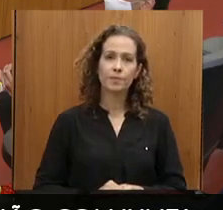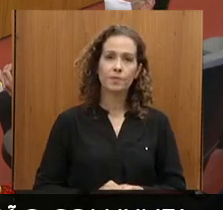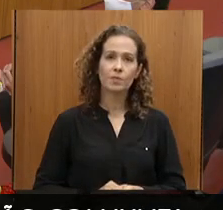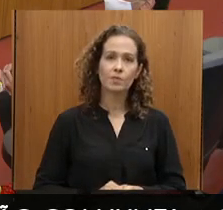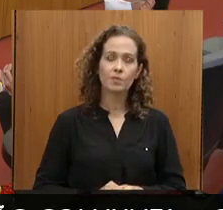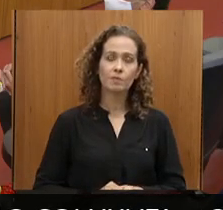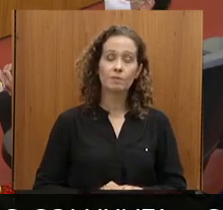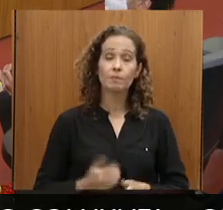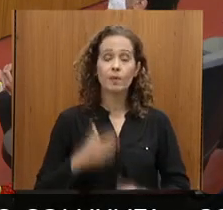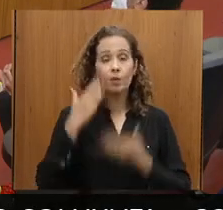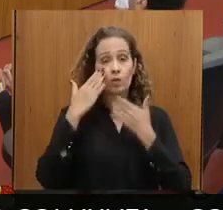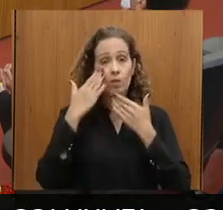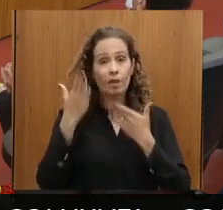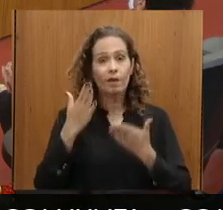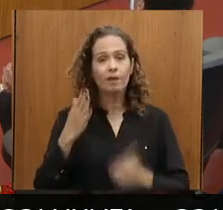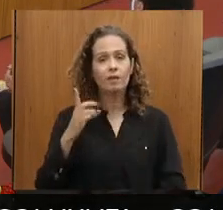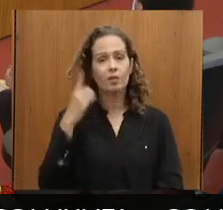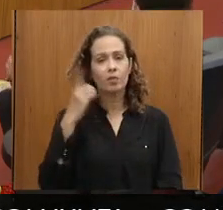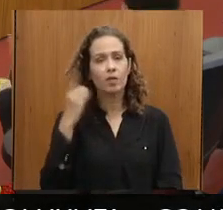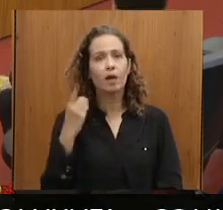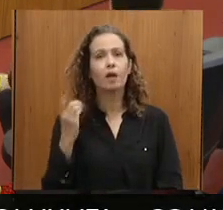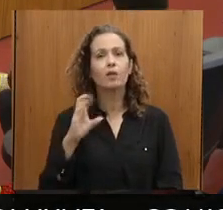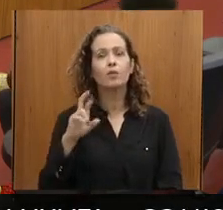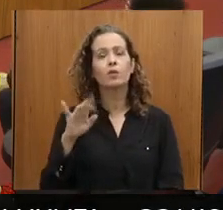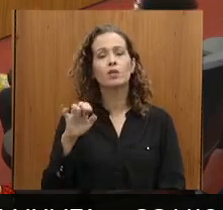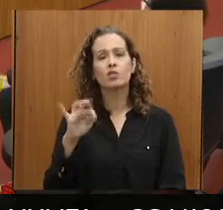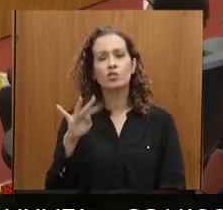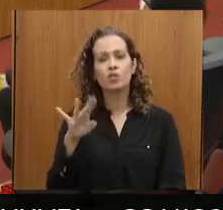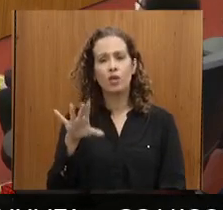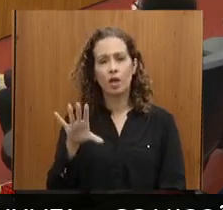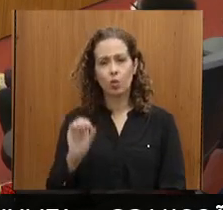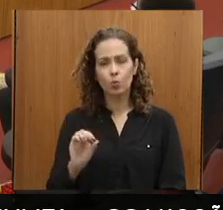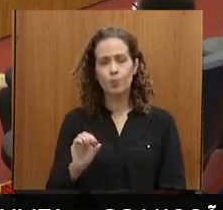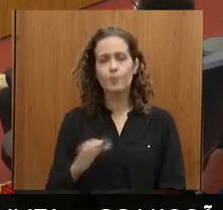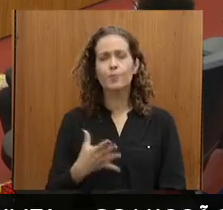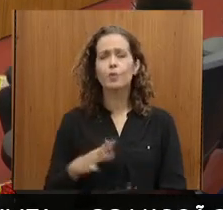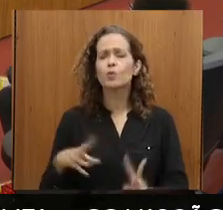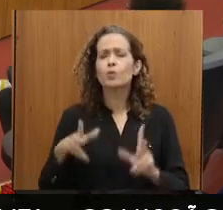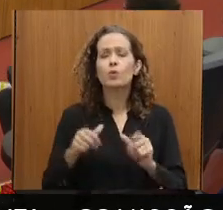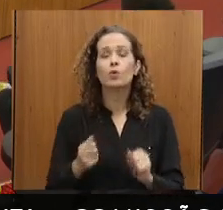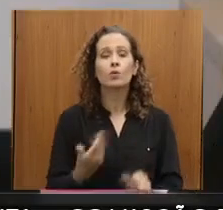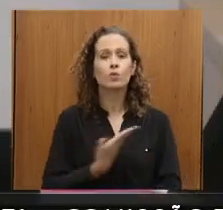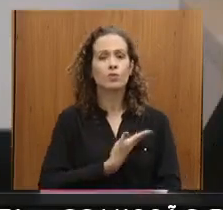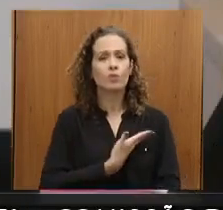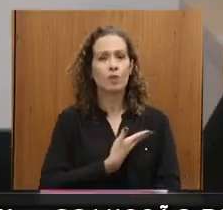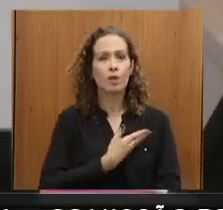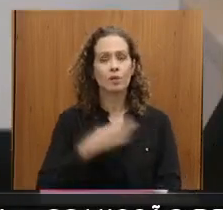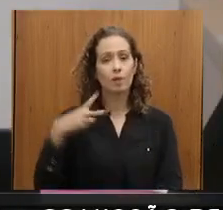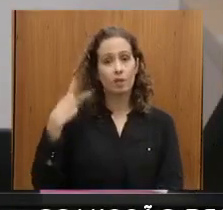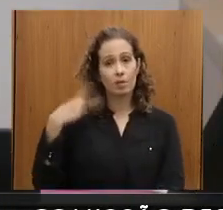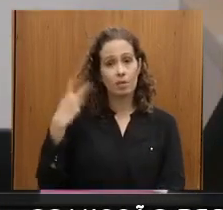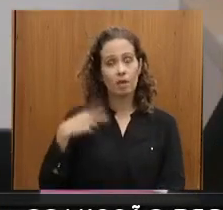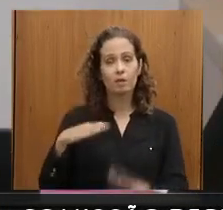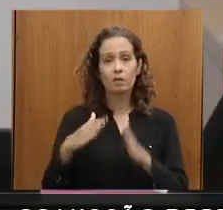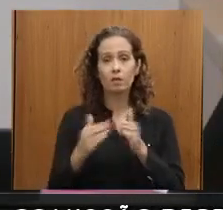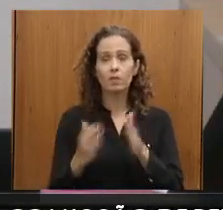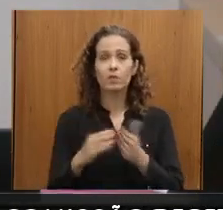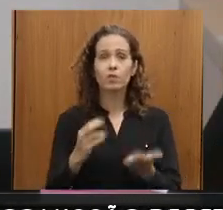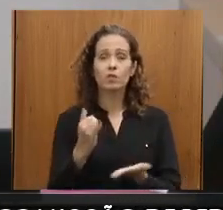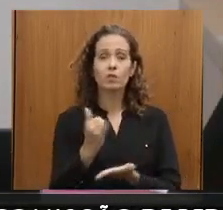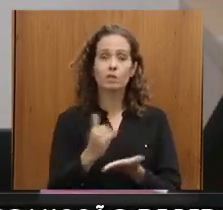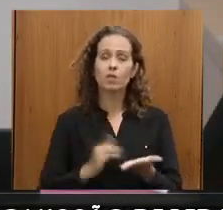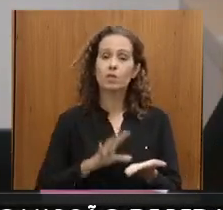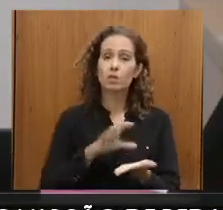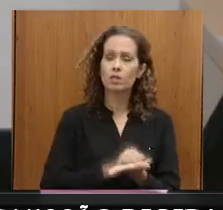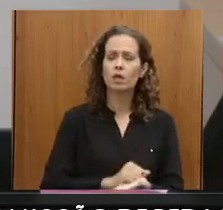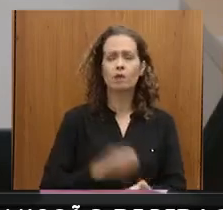Obrigada, deputado Cristiano Silveira. Todos os colegas parlamentares que pediram inscrição falaram,